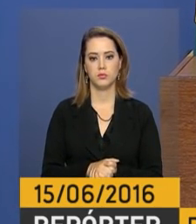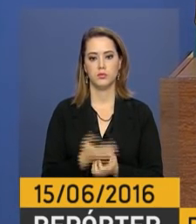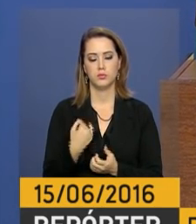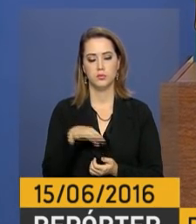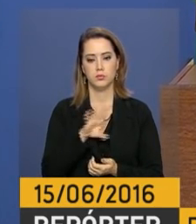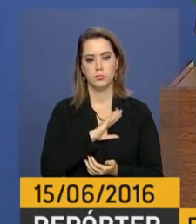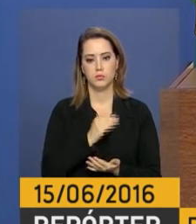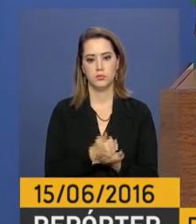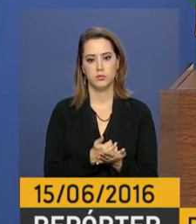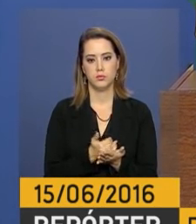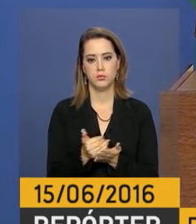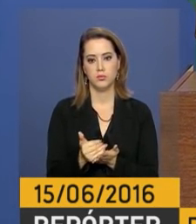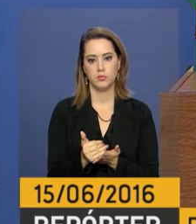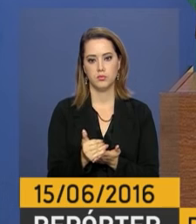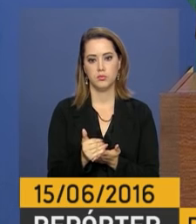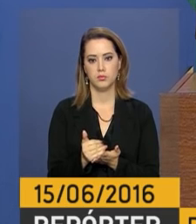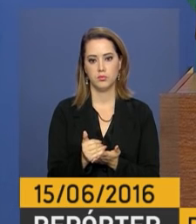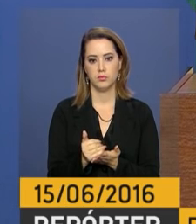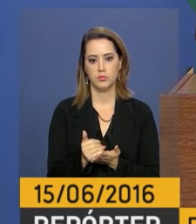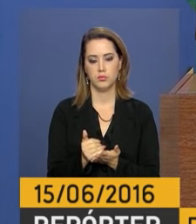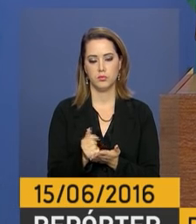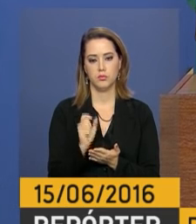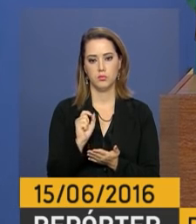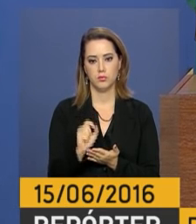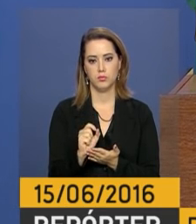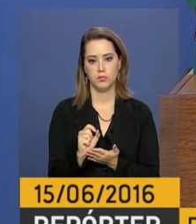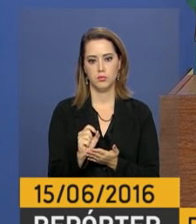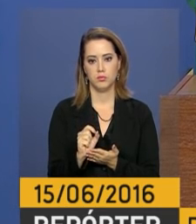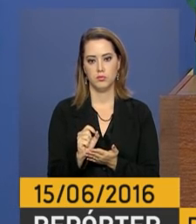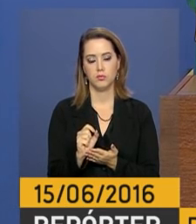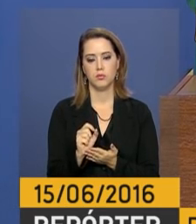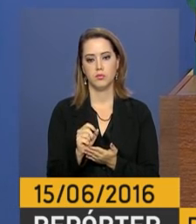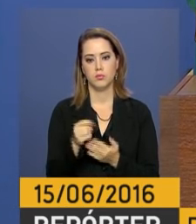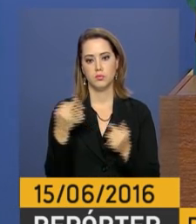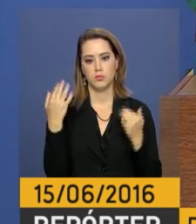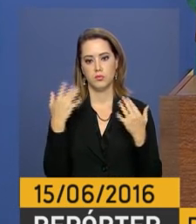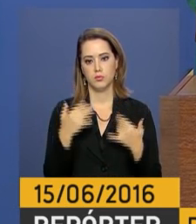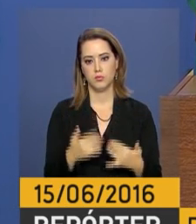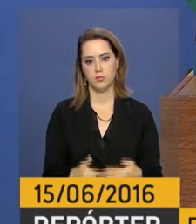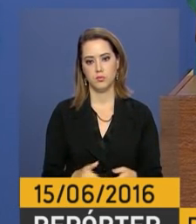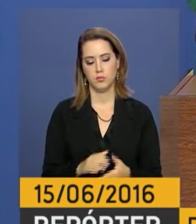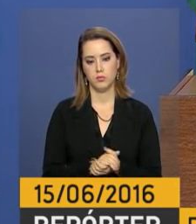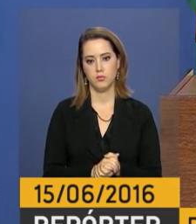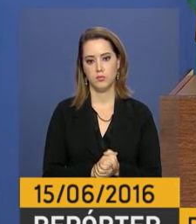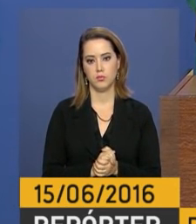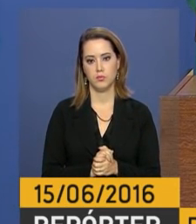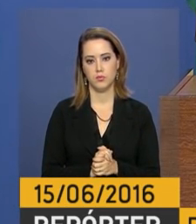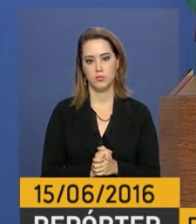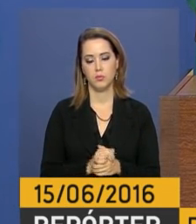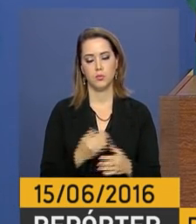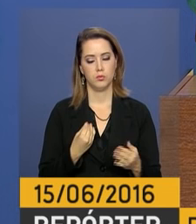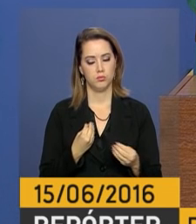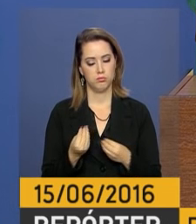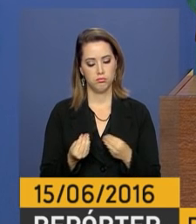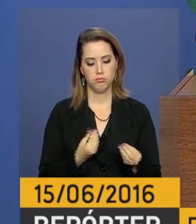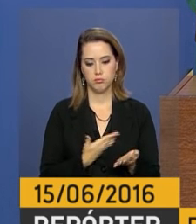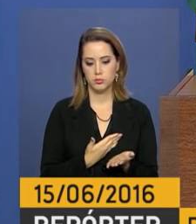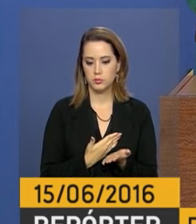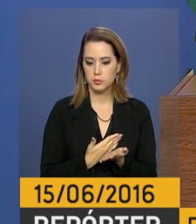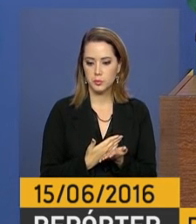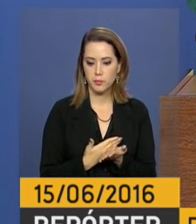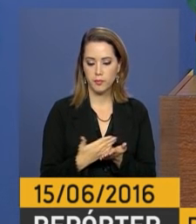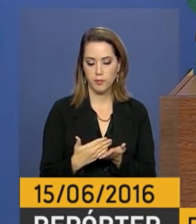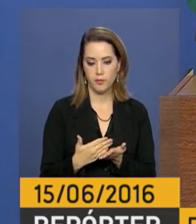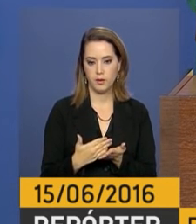então eh a colocar o seguinte, eh começa a